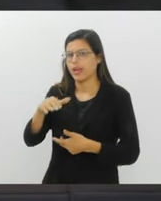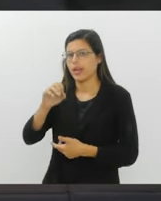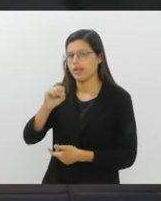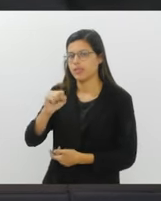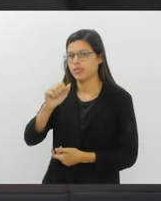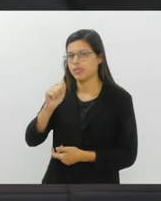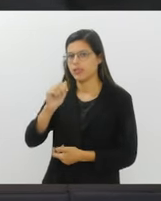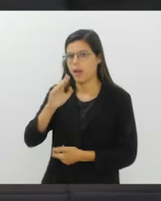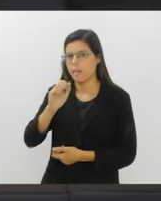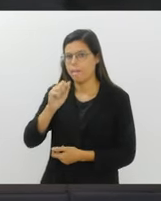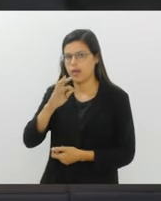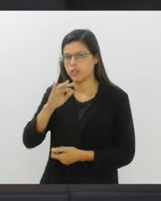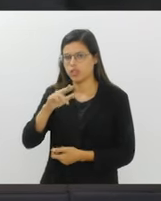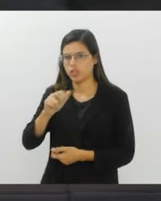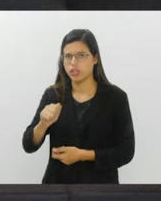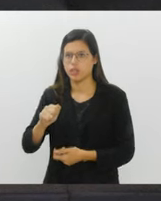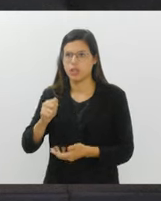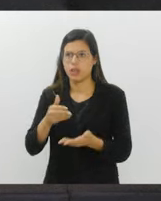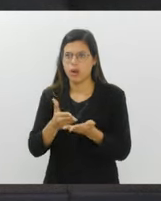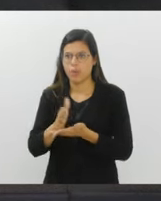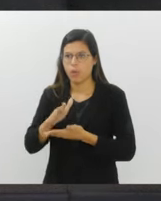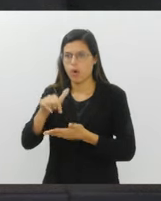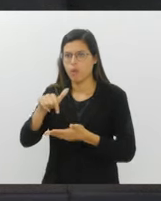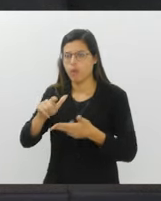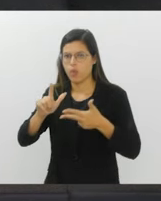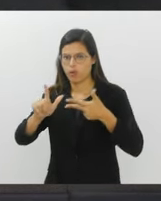e aprova é o Poder Legislativo,